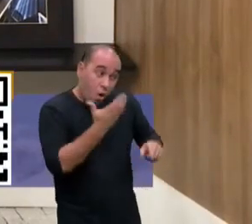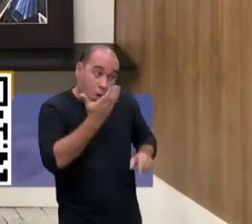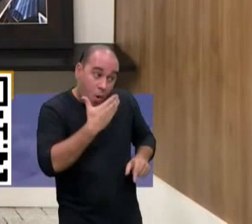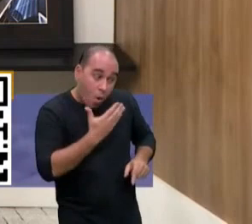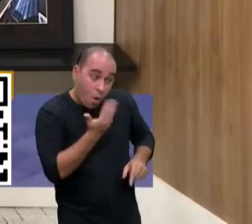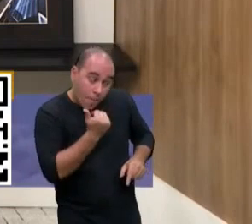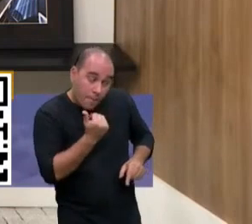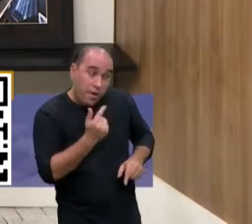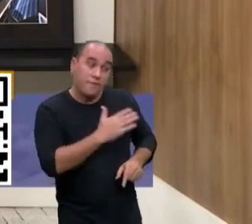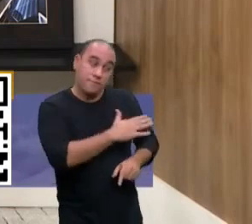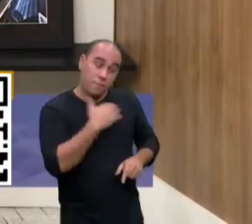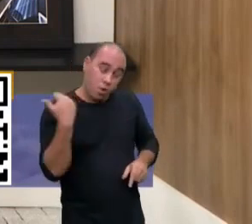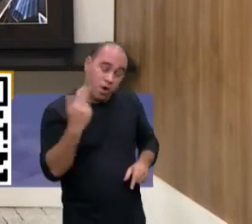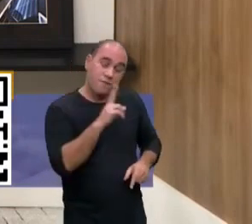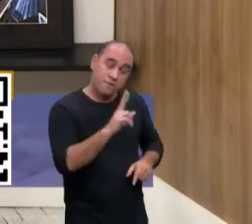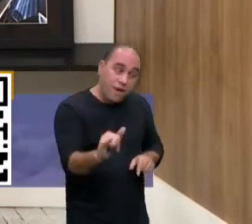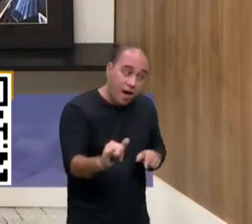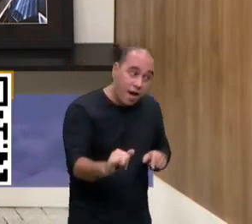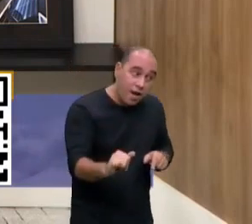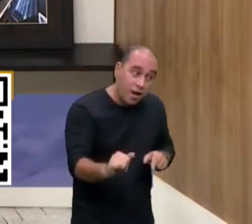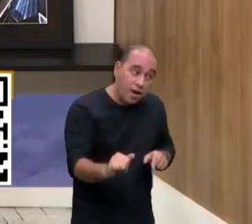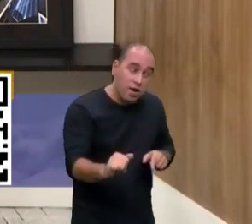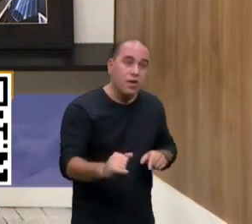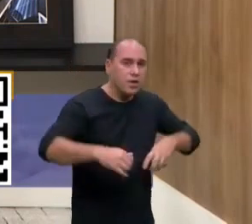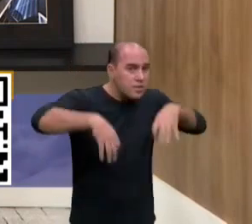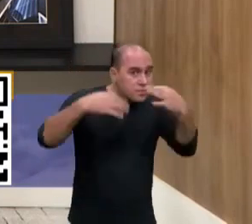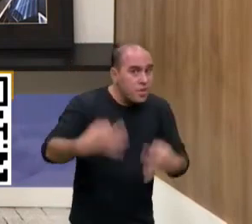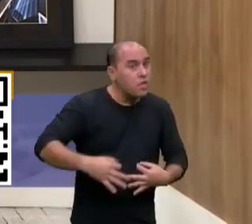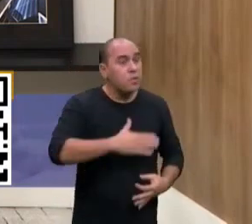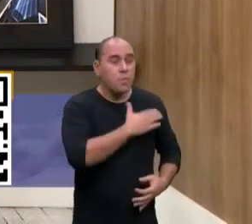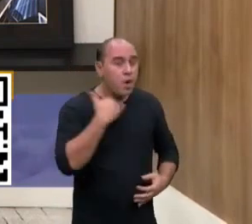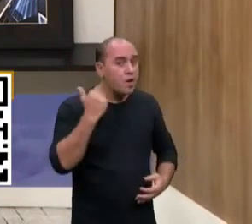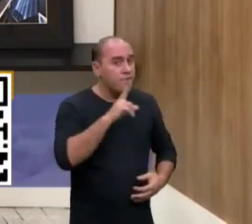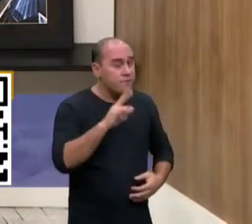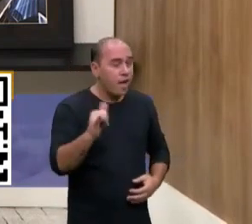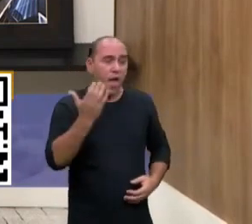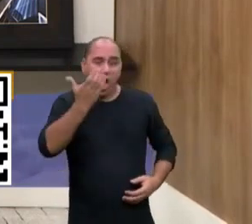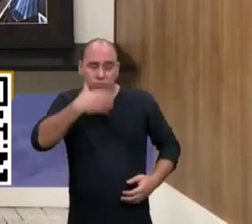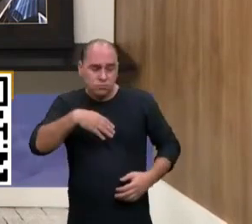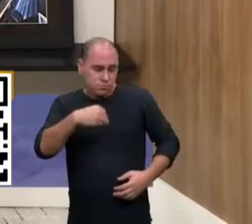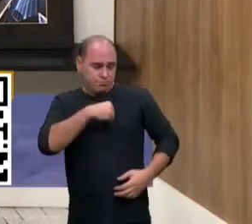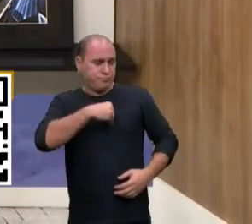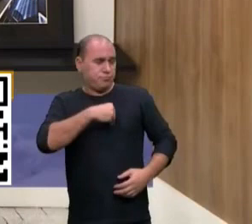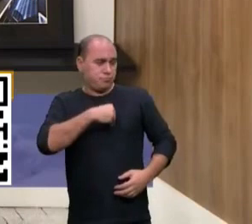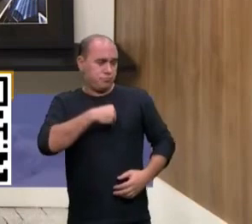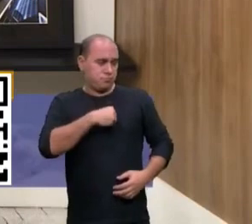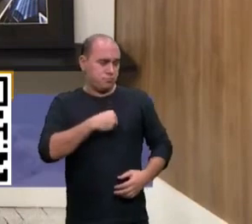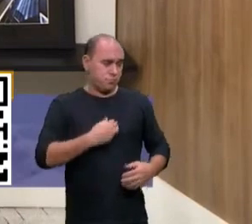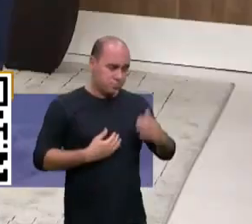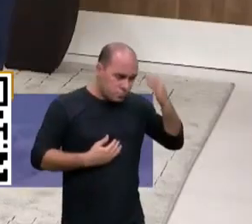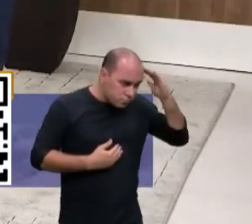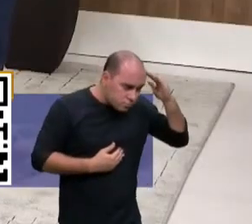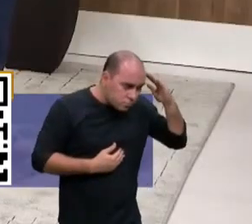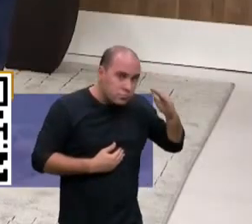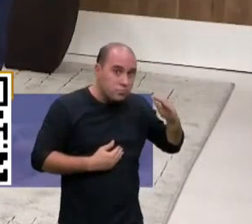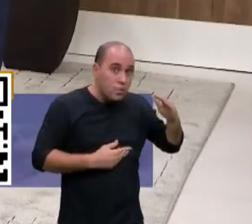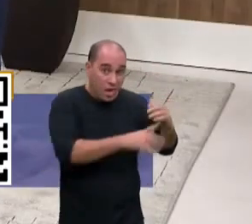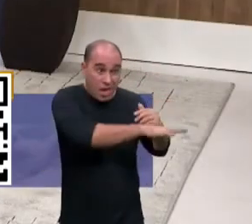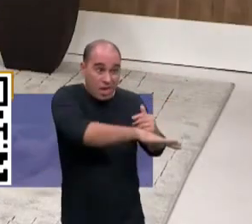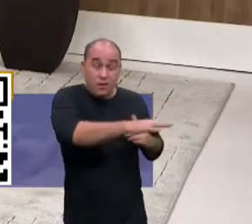morrerás entendeu Deus afirmou certamente morrerás se vocês comerão do fruto vocês pegarem